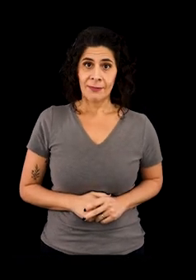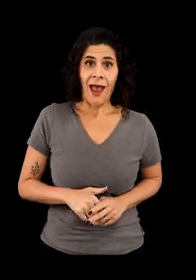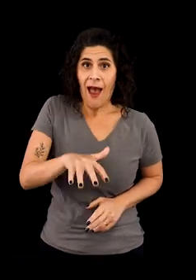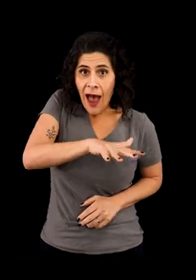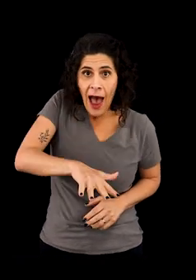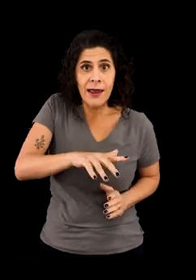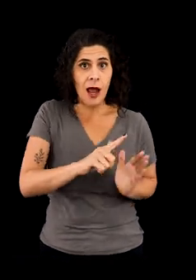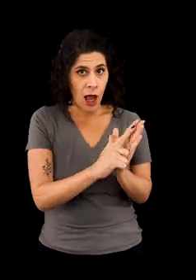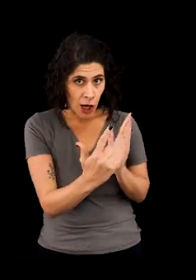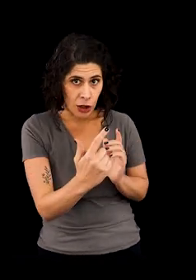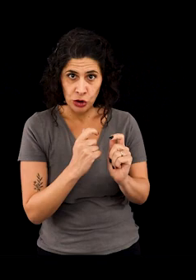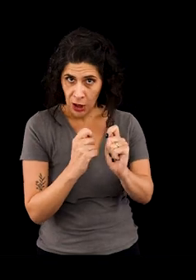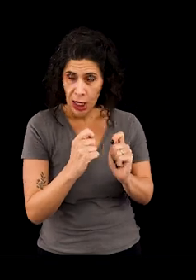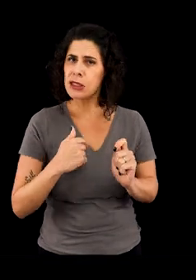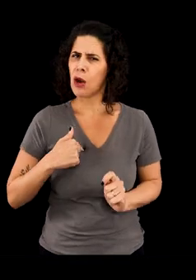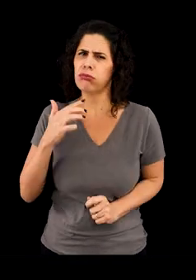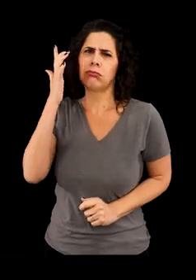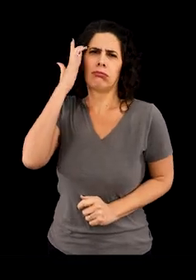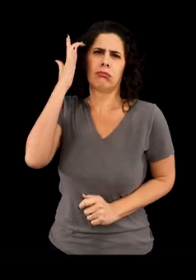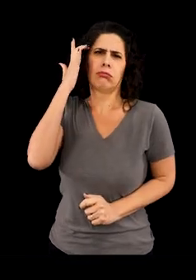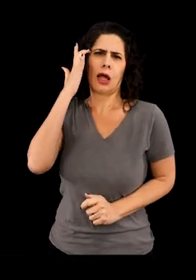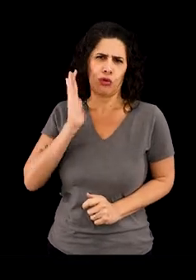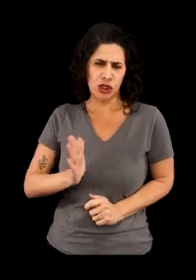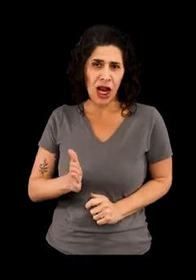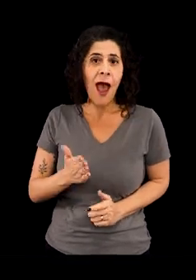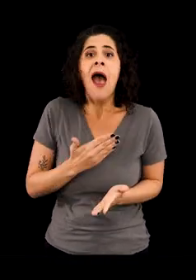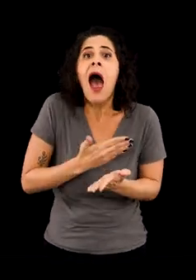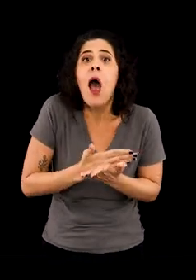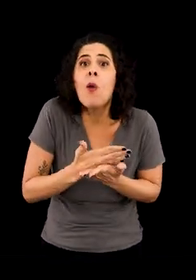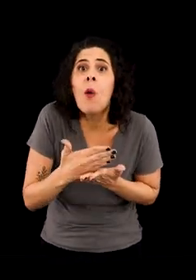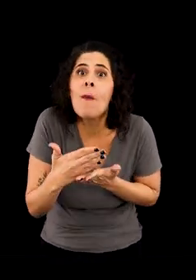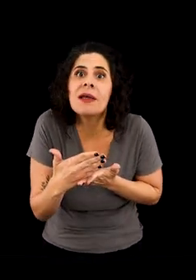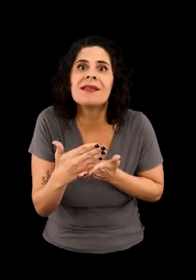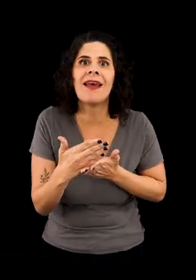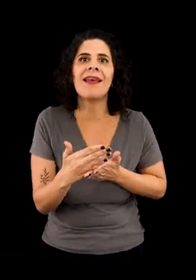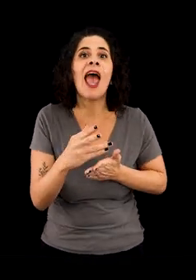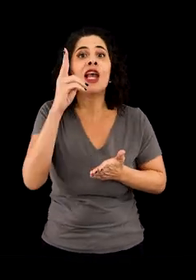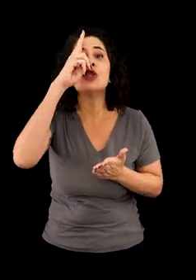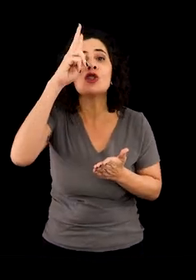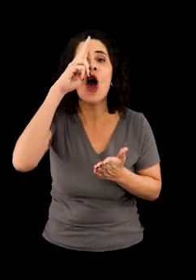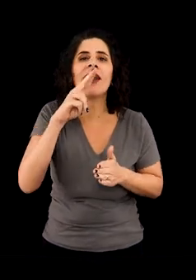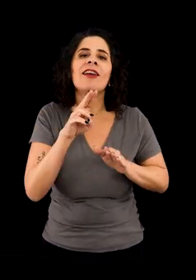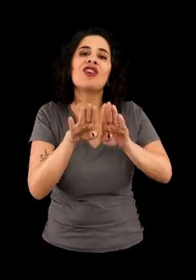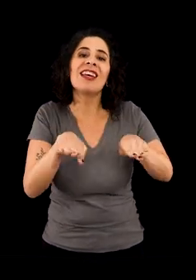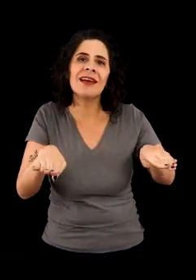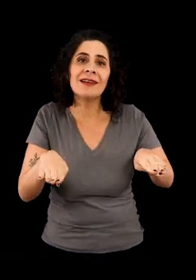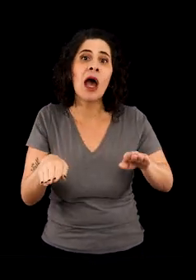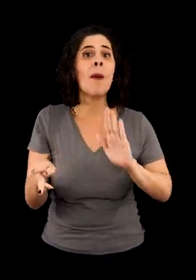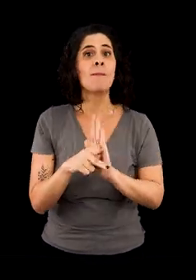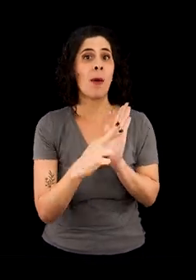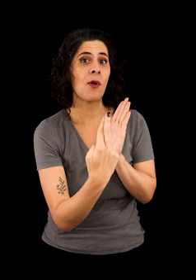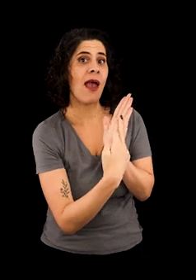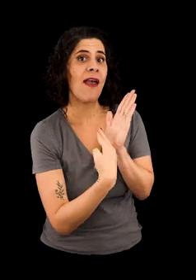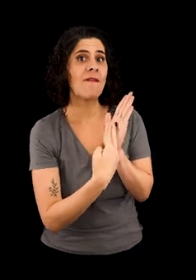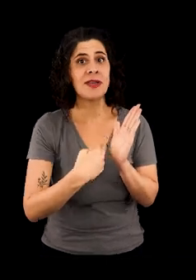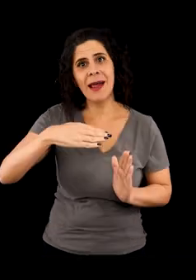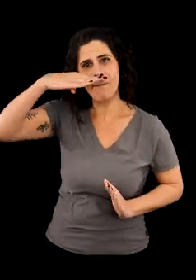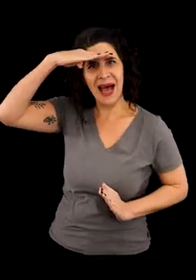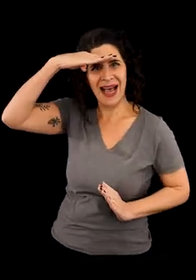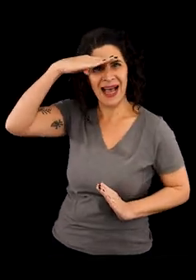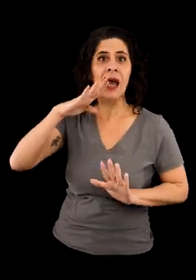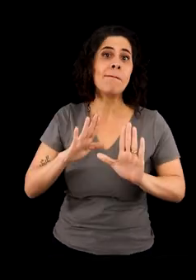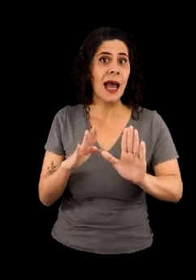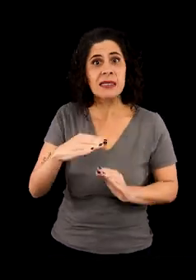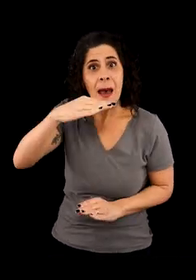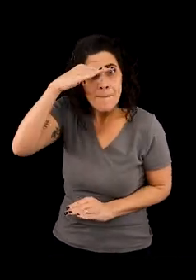E dentro do jornalismo, já maduro, comecei a fazer historinhas infantis para revistas de banca. Mas a revista de